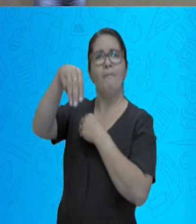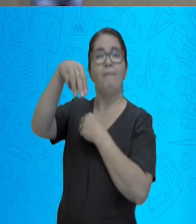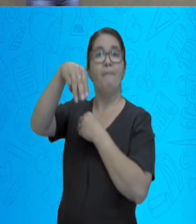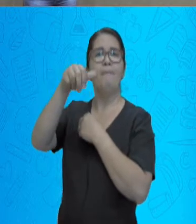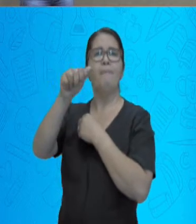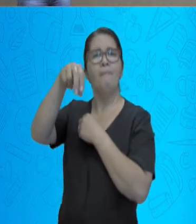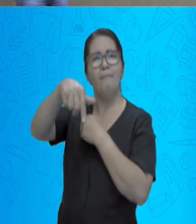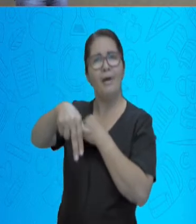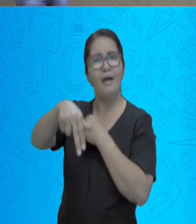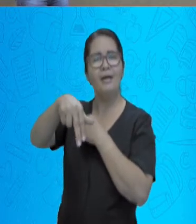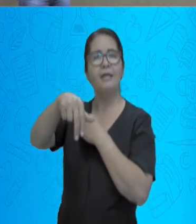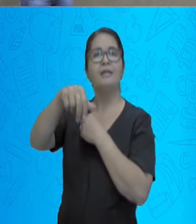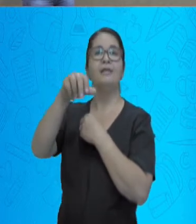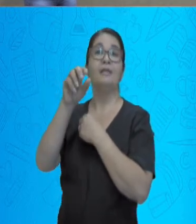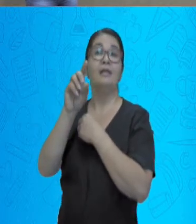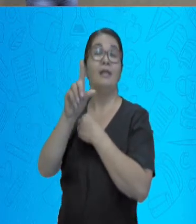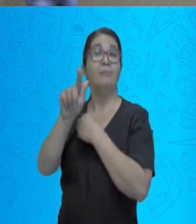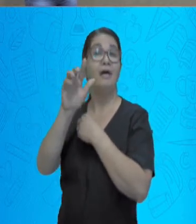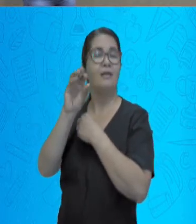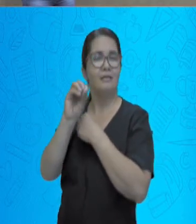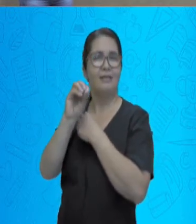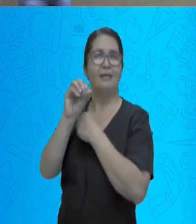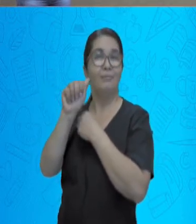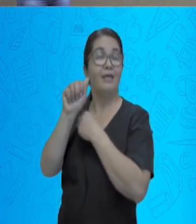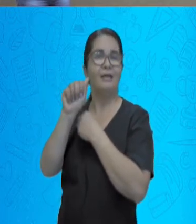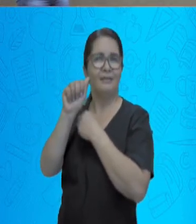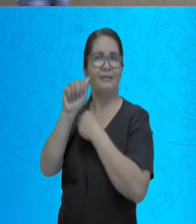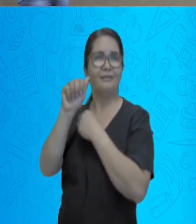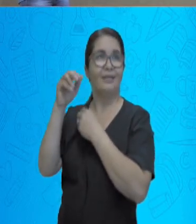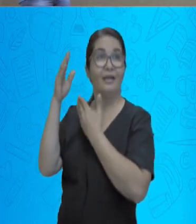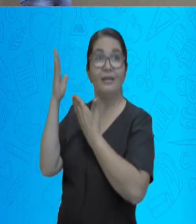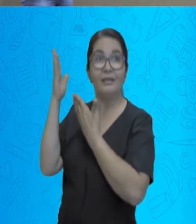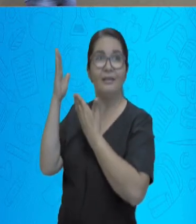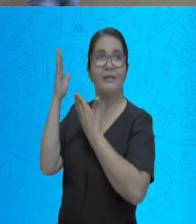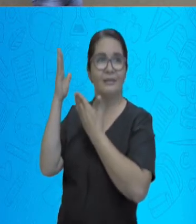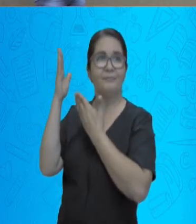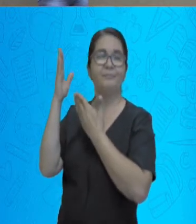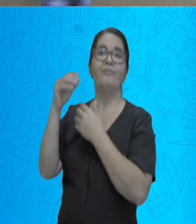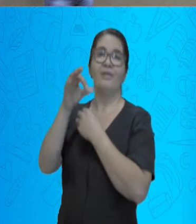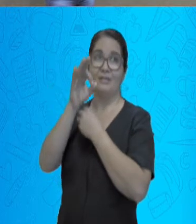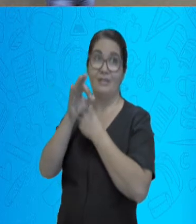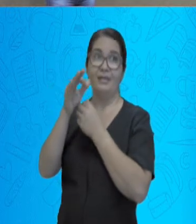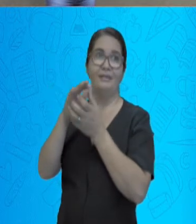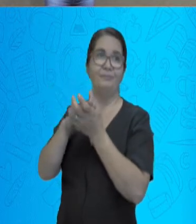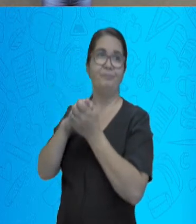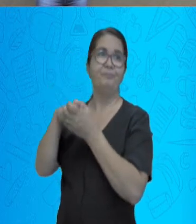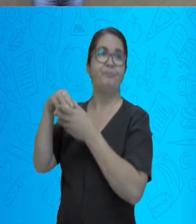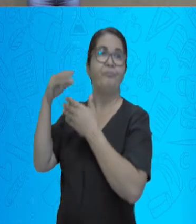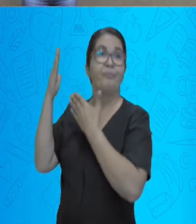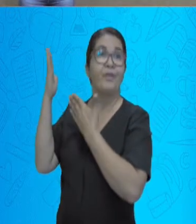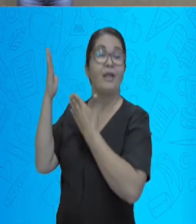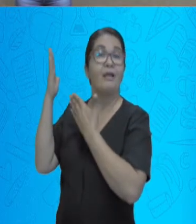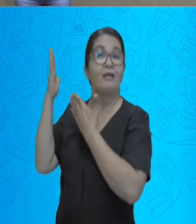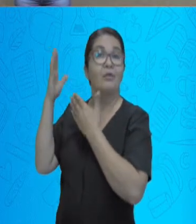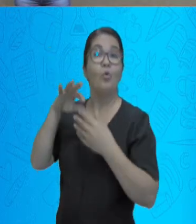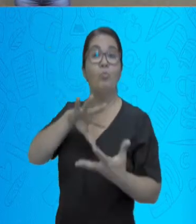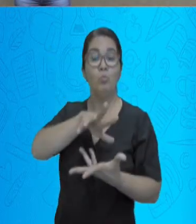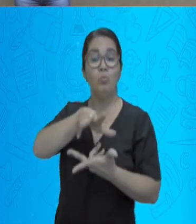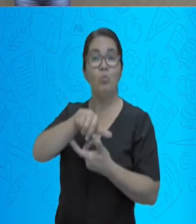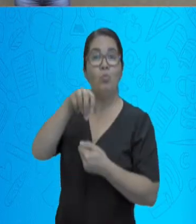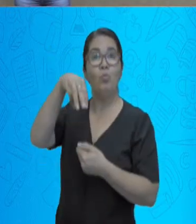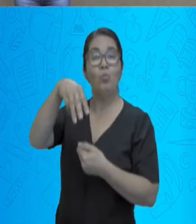Bomba. Ah, agora sim. Antes do B, usamos o M. Muito bem. Mundo.